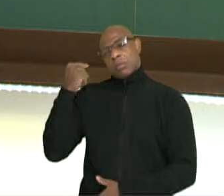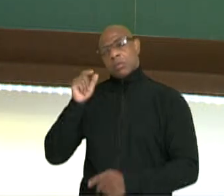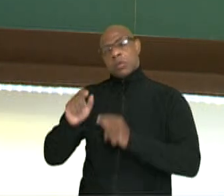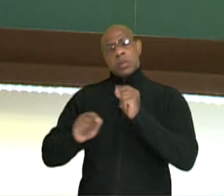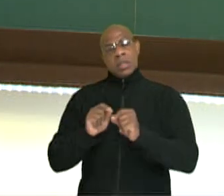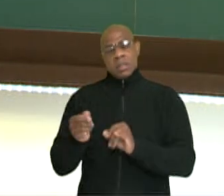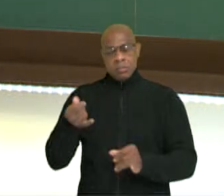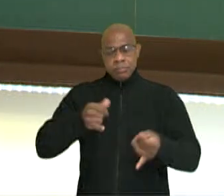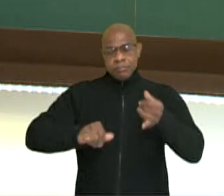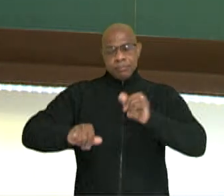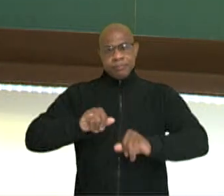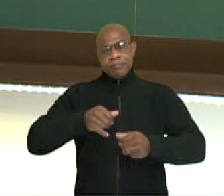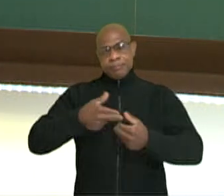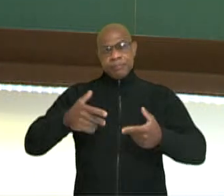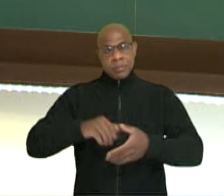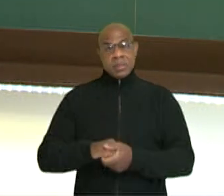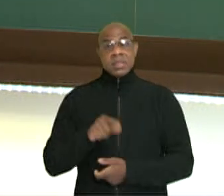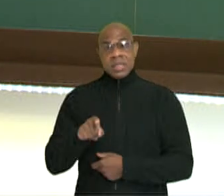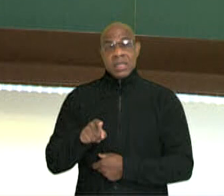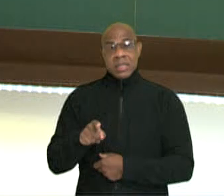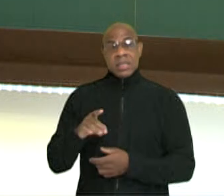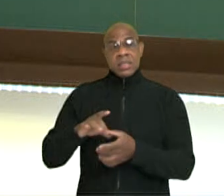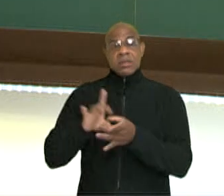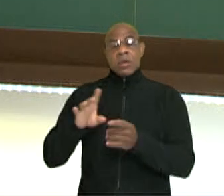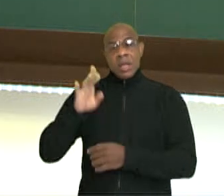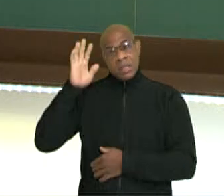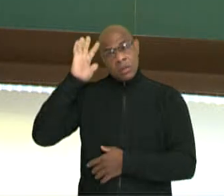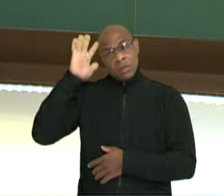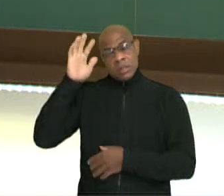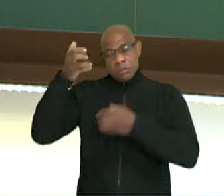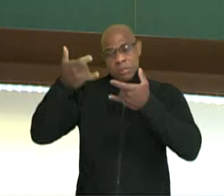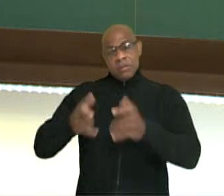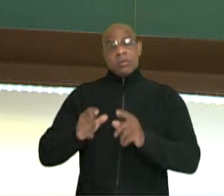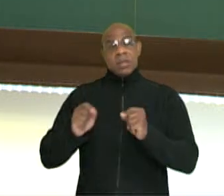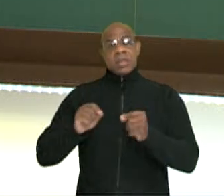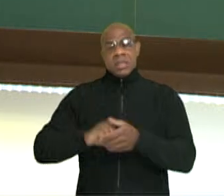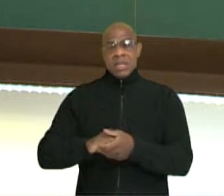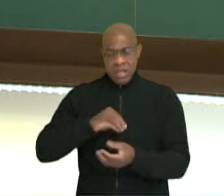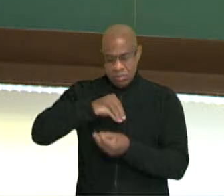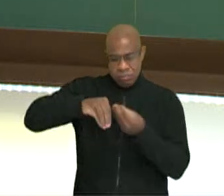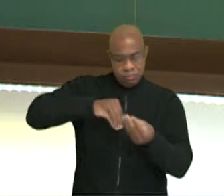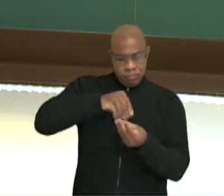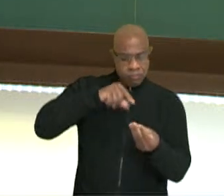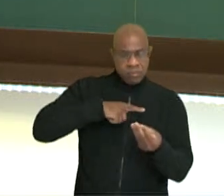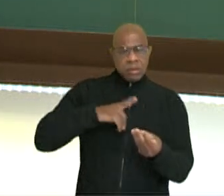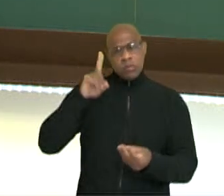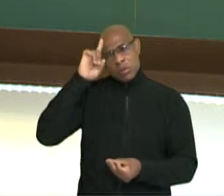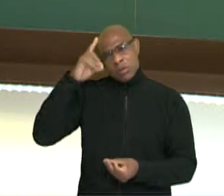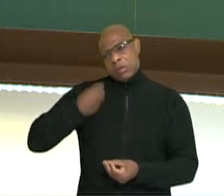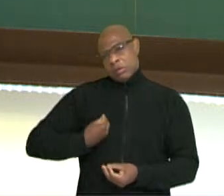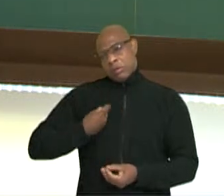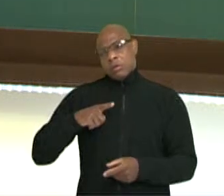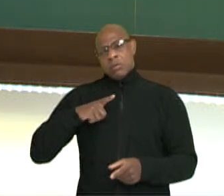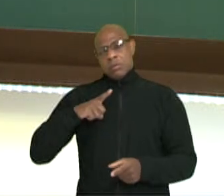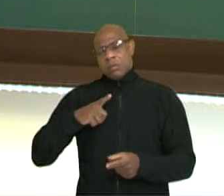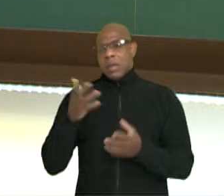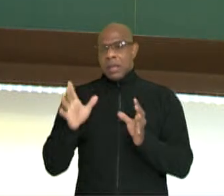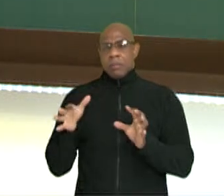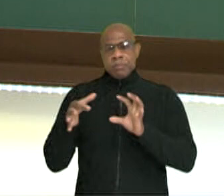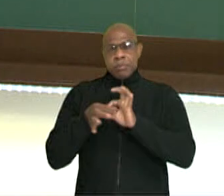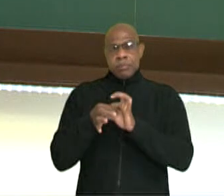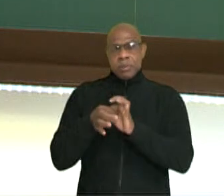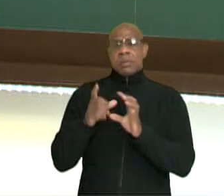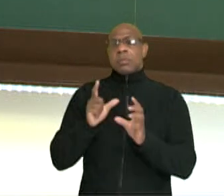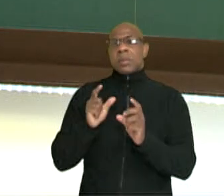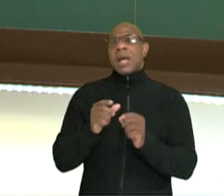e ele deixou para trás, então, aquela teoria que falava que as substâncias que estão no nosso dia a dia eram combinações entre